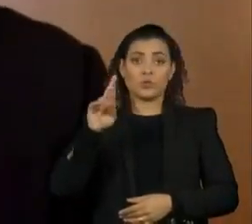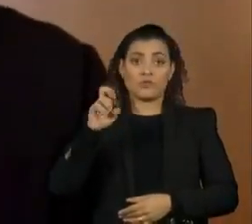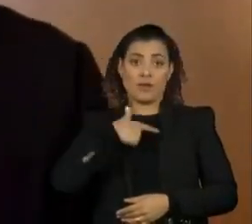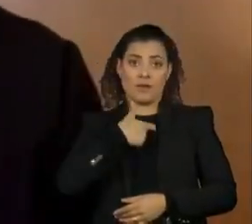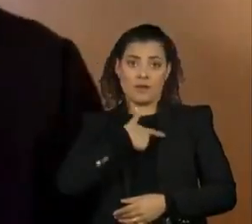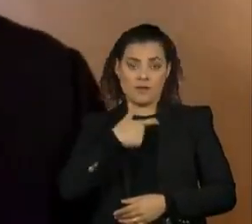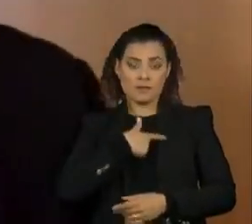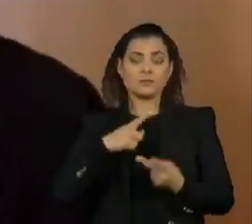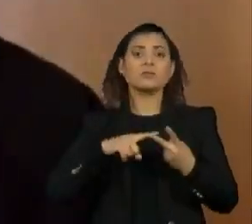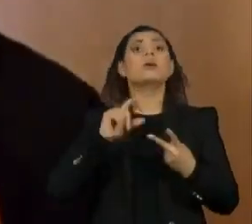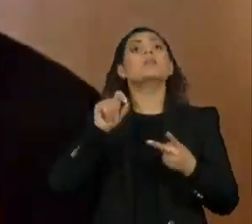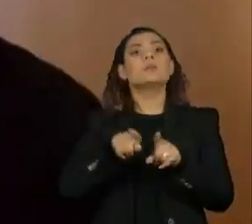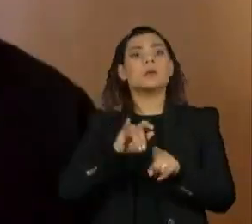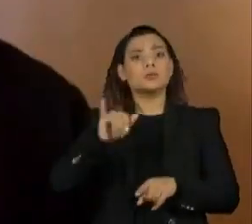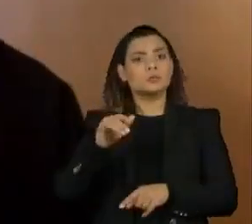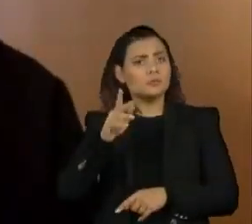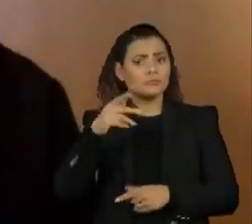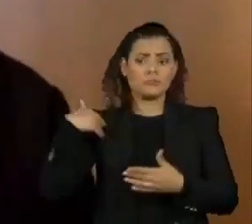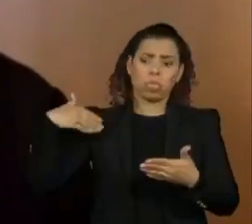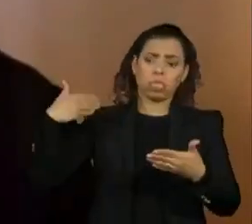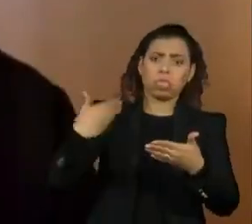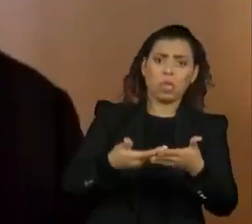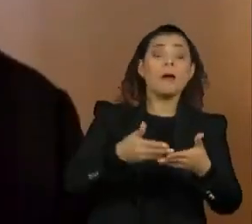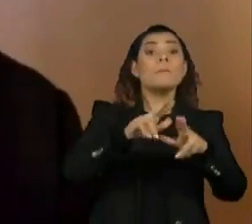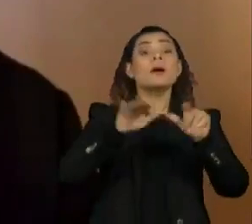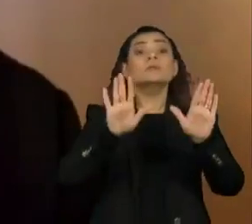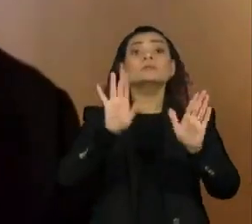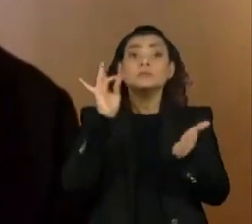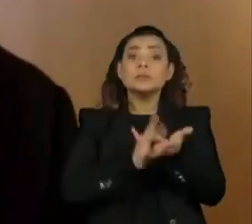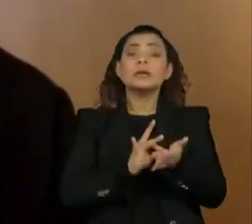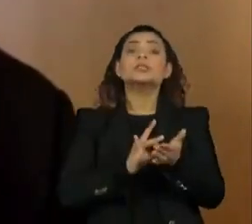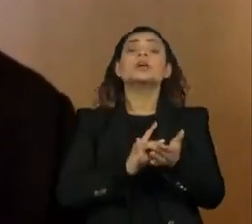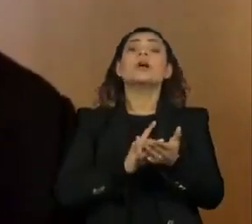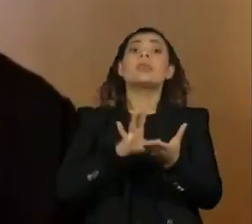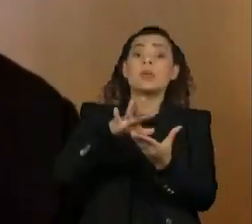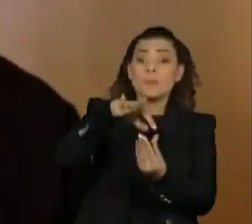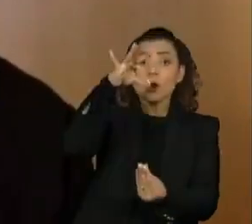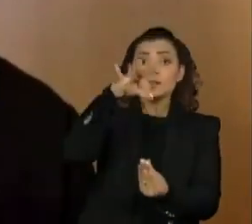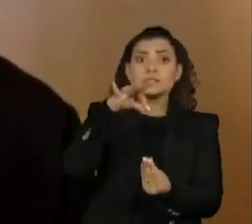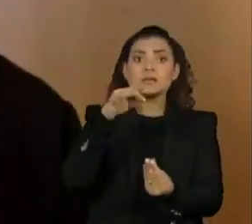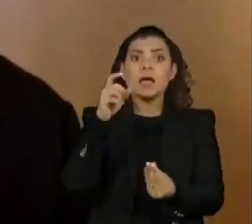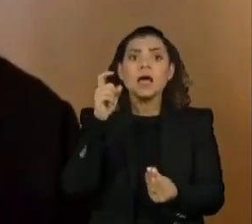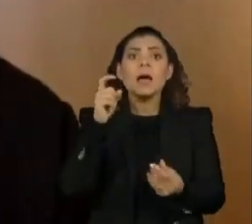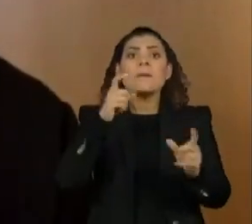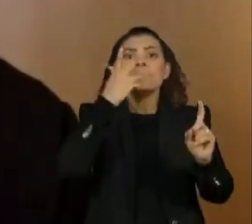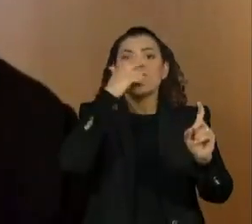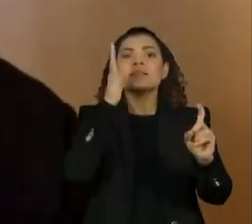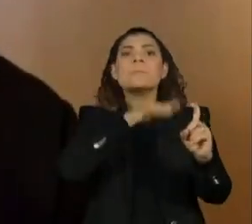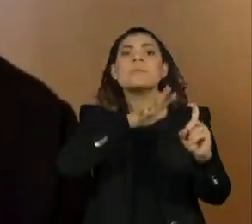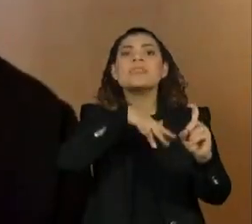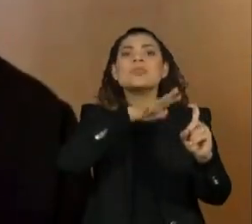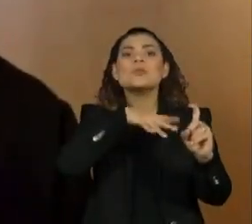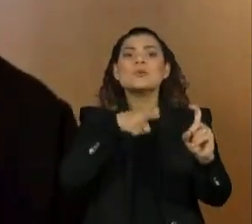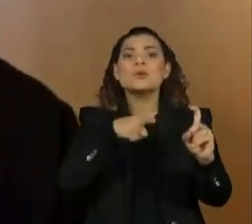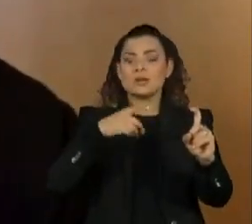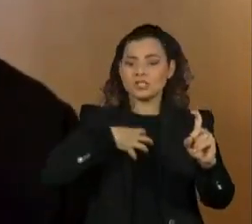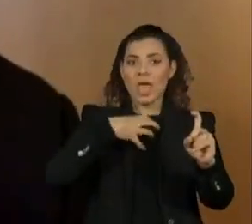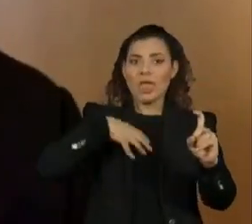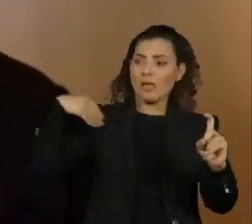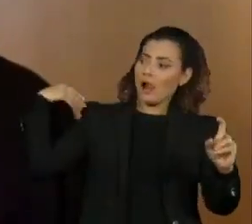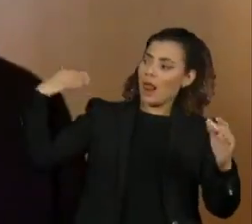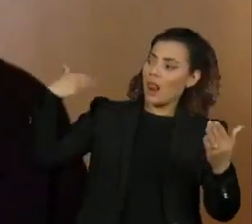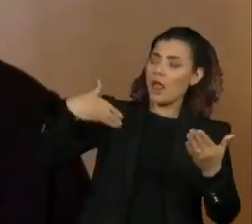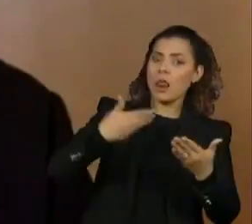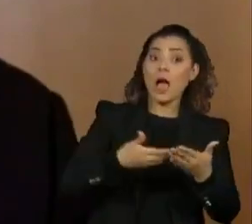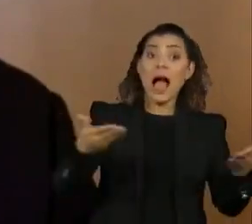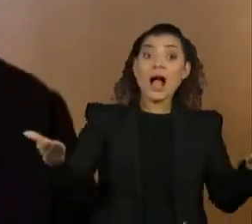organização social e política brasileira. Na democracia, esses mitos, essas imagens, essas construções estão